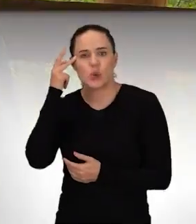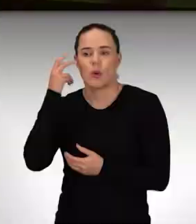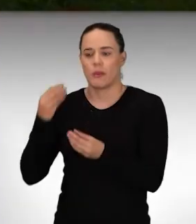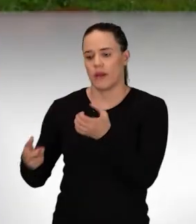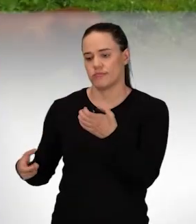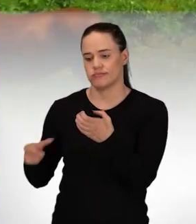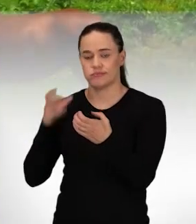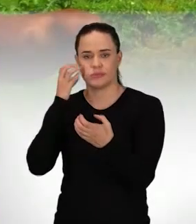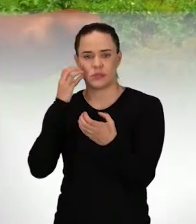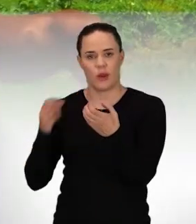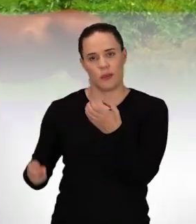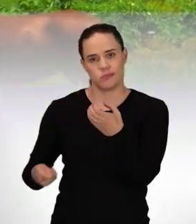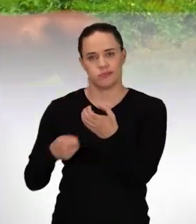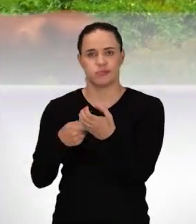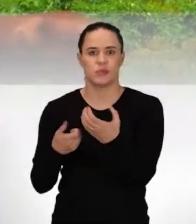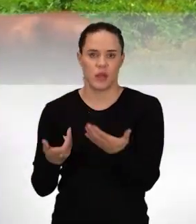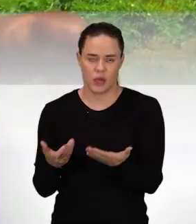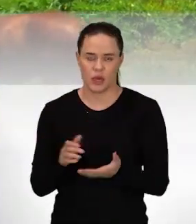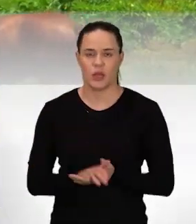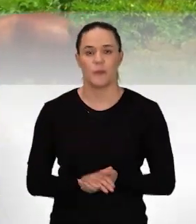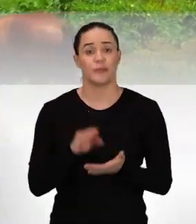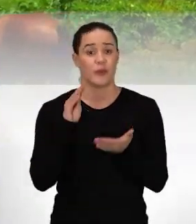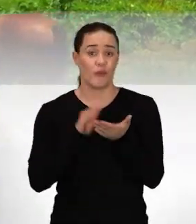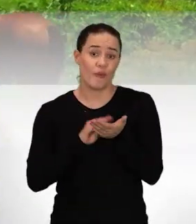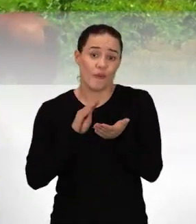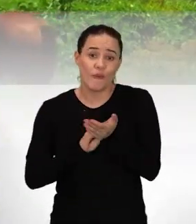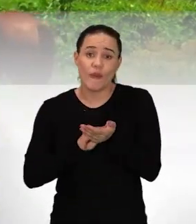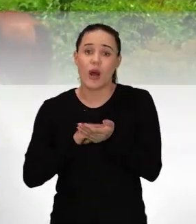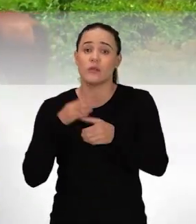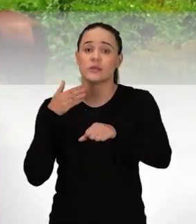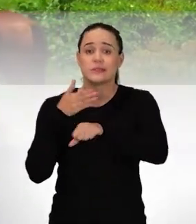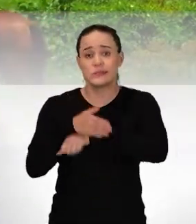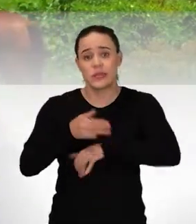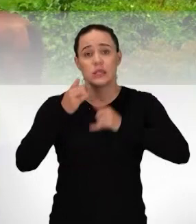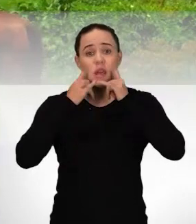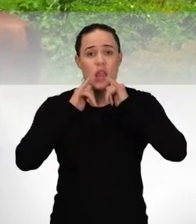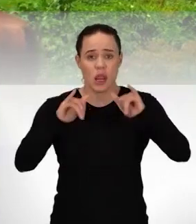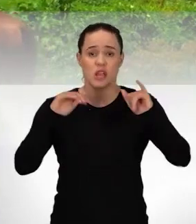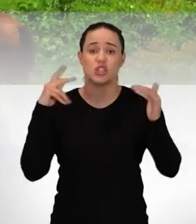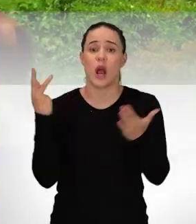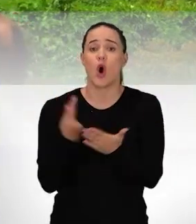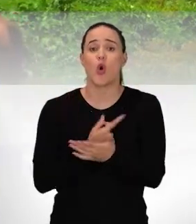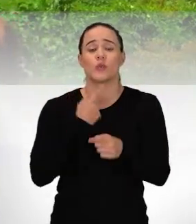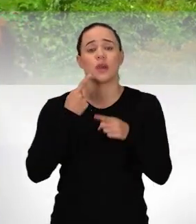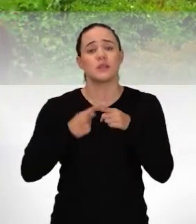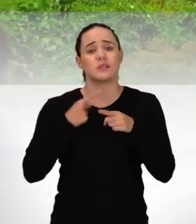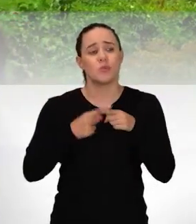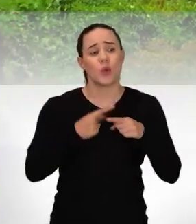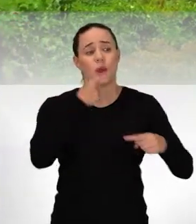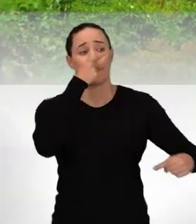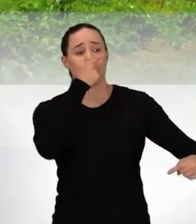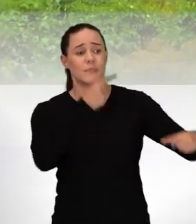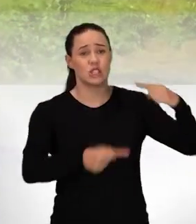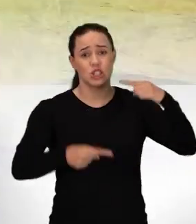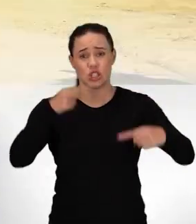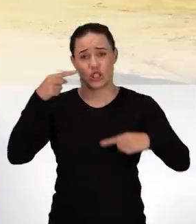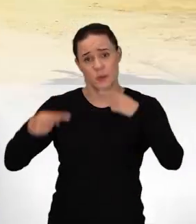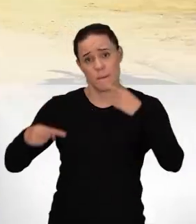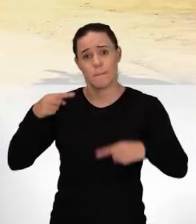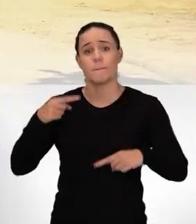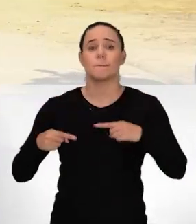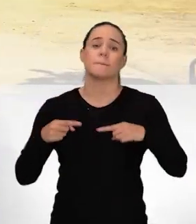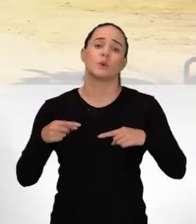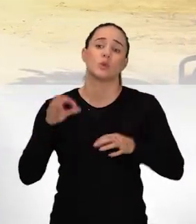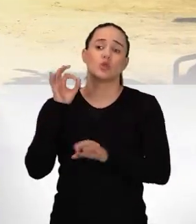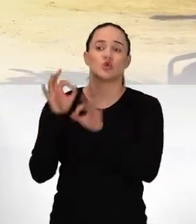poder carregar. A falta de acesso ao serviço de energia elétrica acontece em função de uma disputa judicial entre